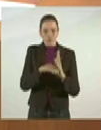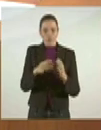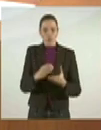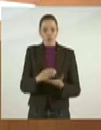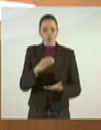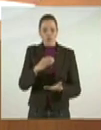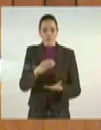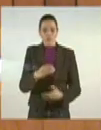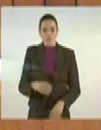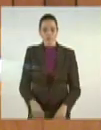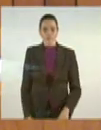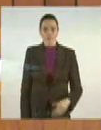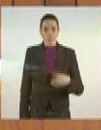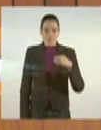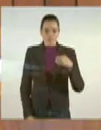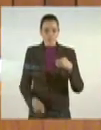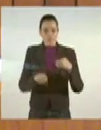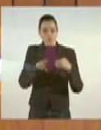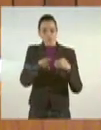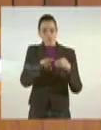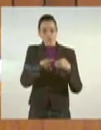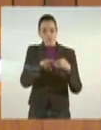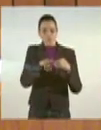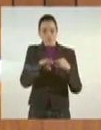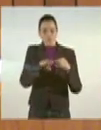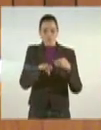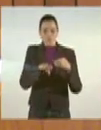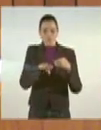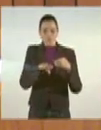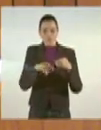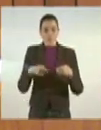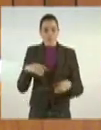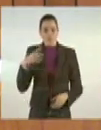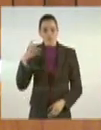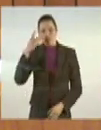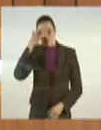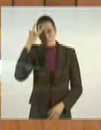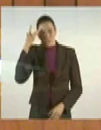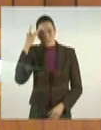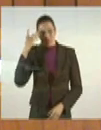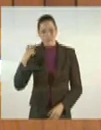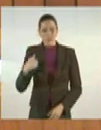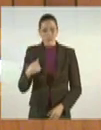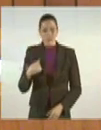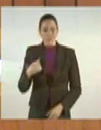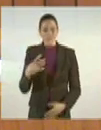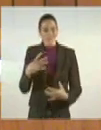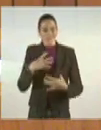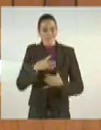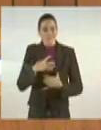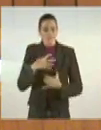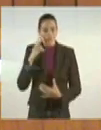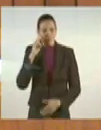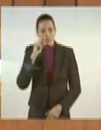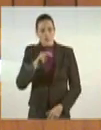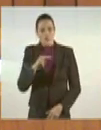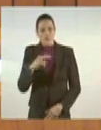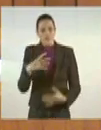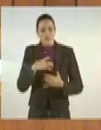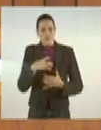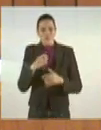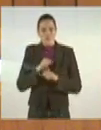presidente para os negativistas para os pessimistas eles dizem que o copo está meio vazio para os